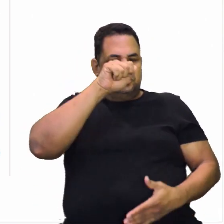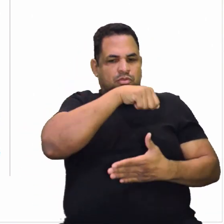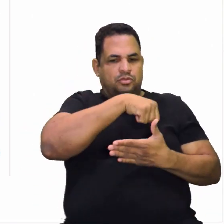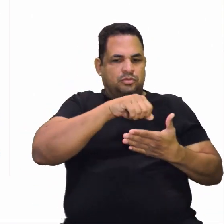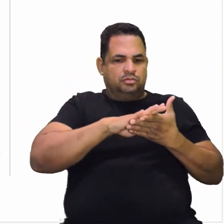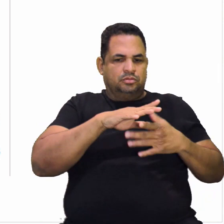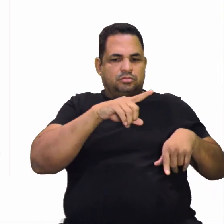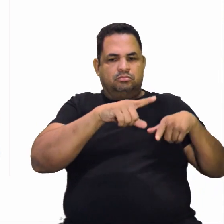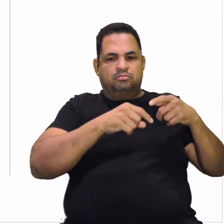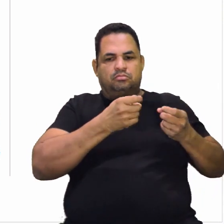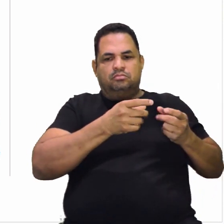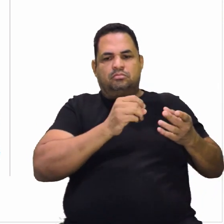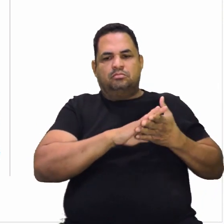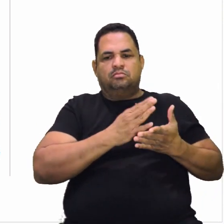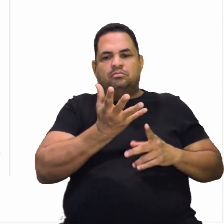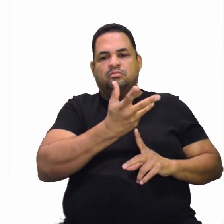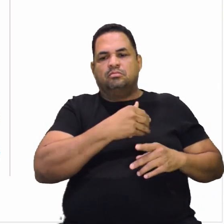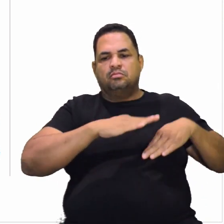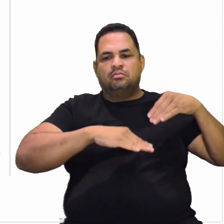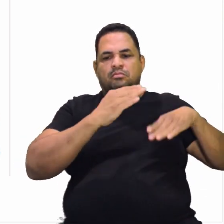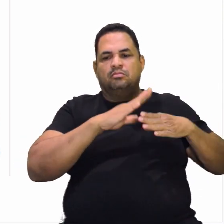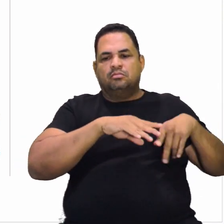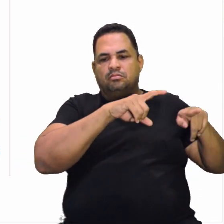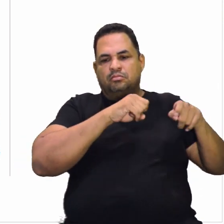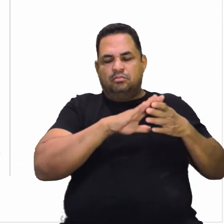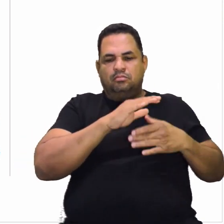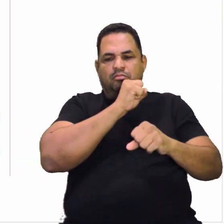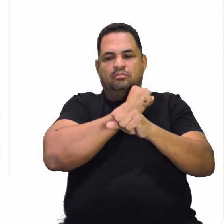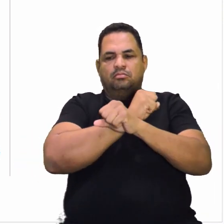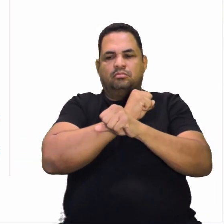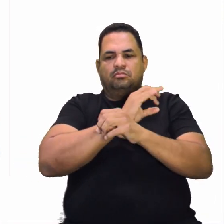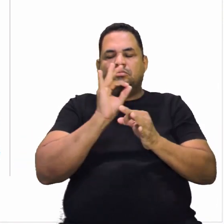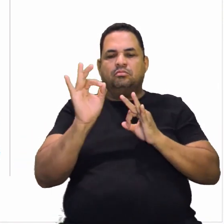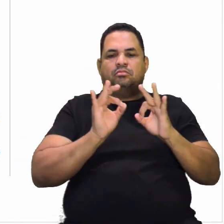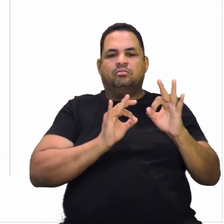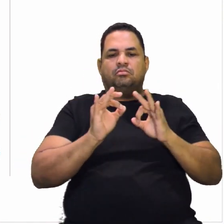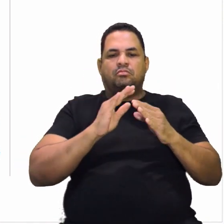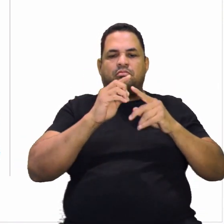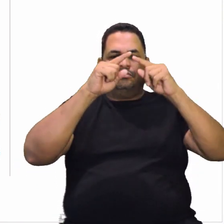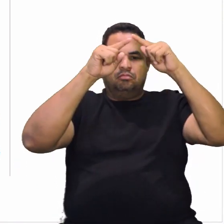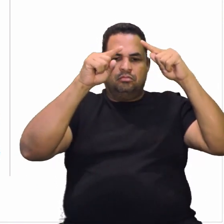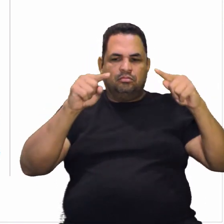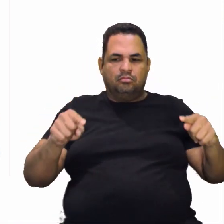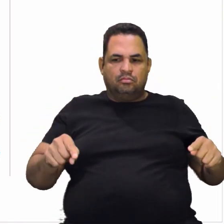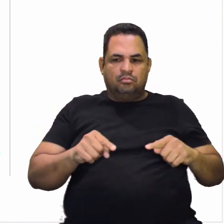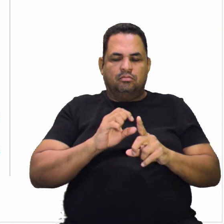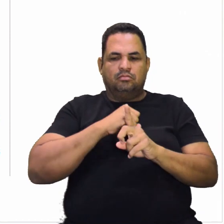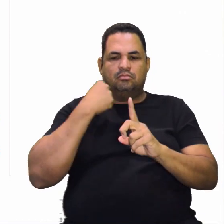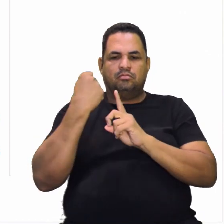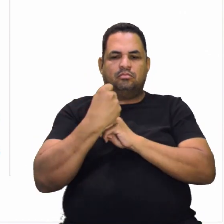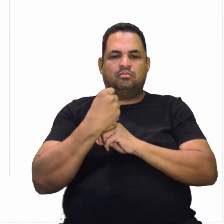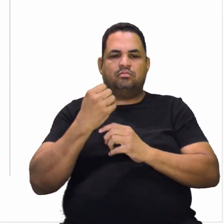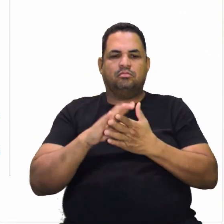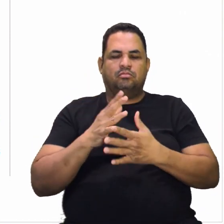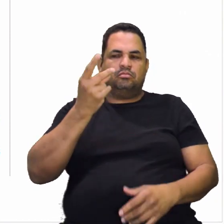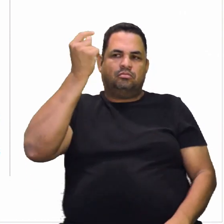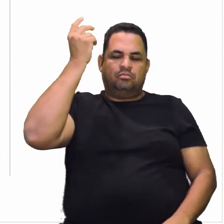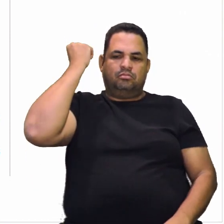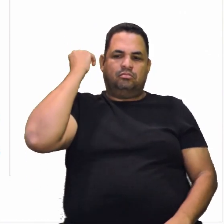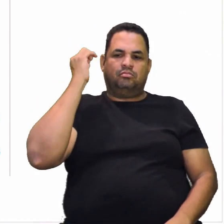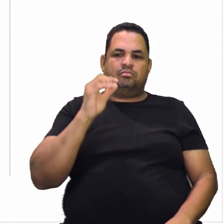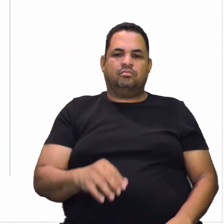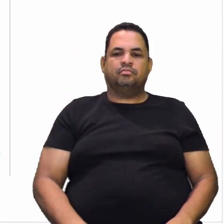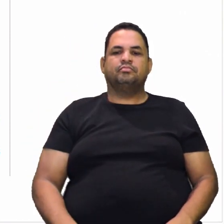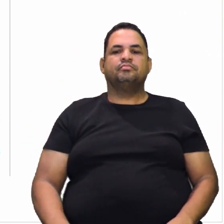comerciantes, artesãos, camponeses e escravos. Aí se formava a pirâmide social do Egito Antigo. Essa